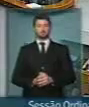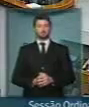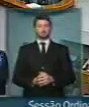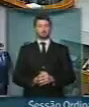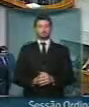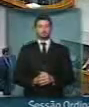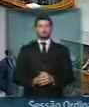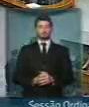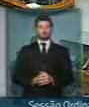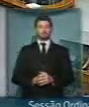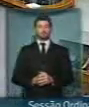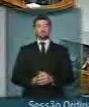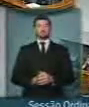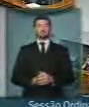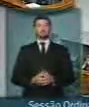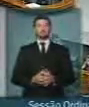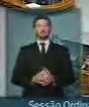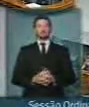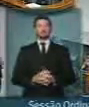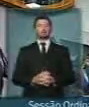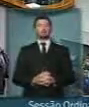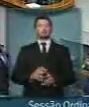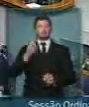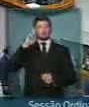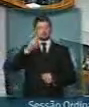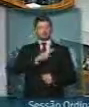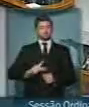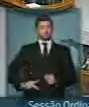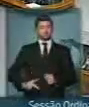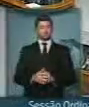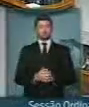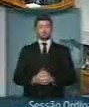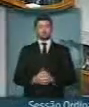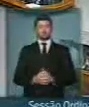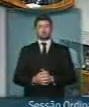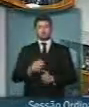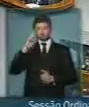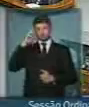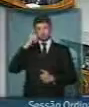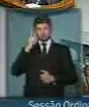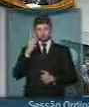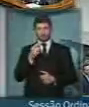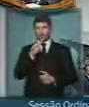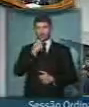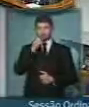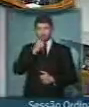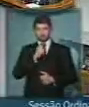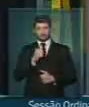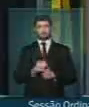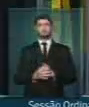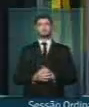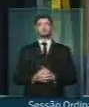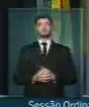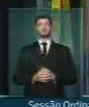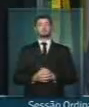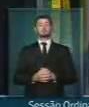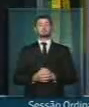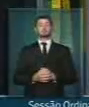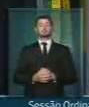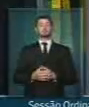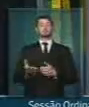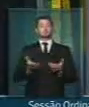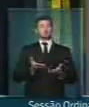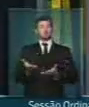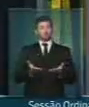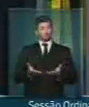Improrrogáveis. O sócio, senhor presidente, senhores deputados, senhoras deputadas, senhores